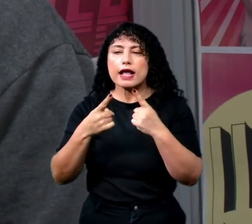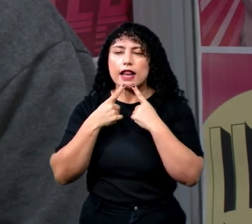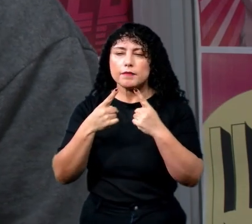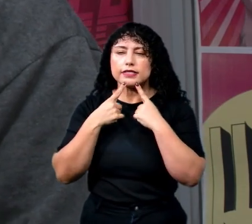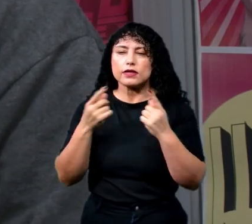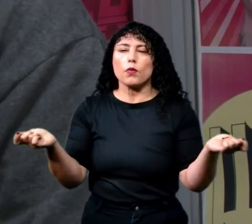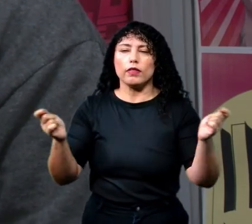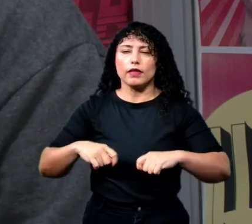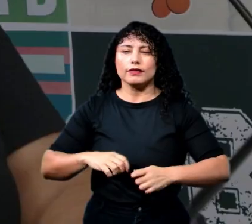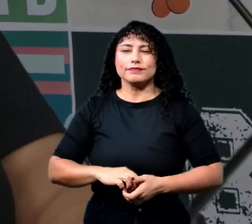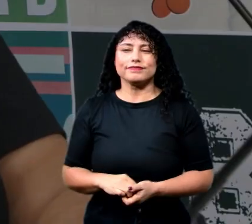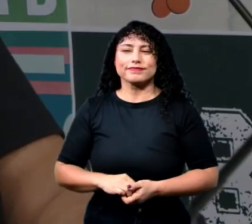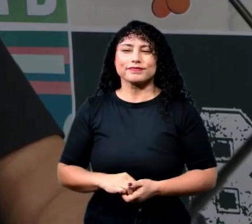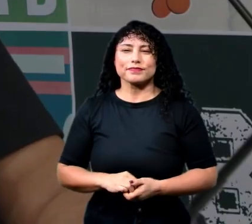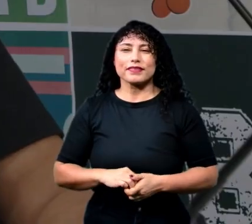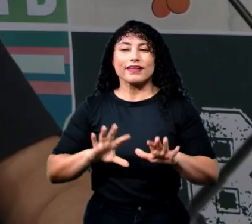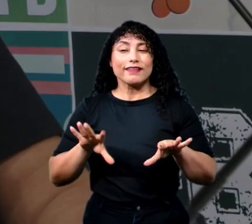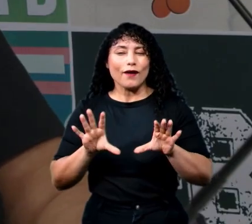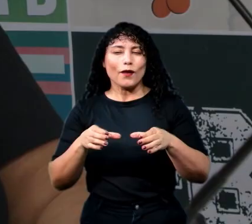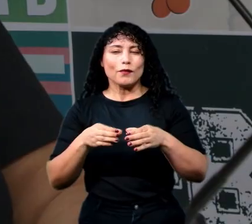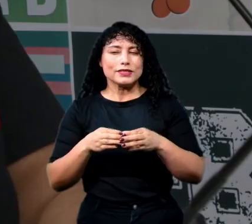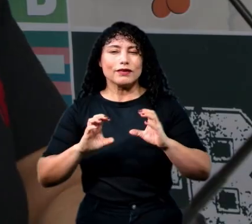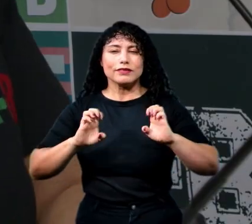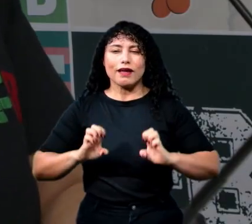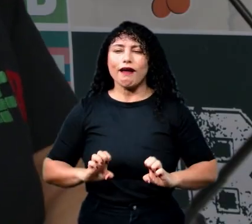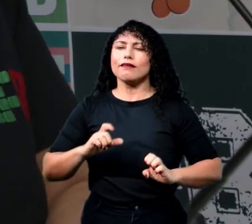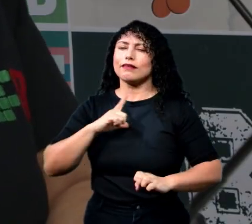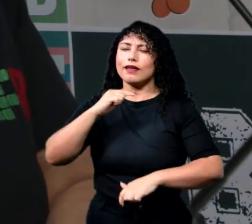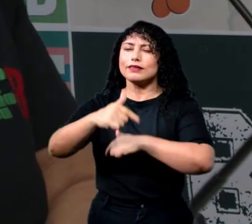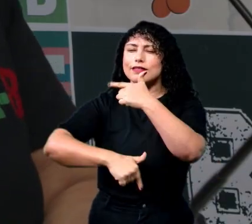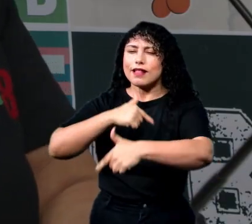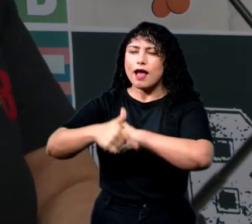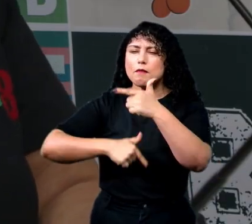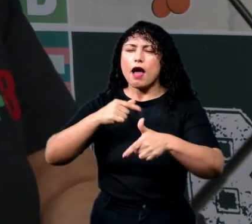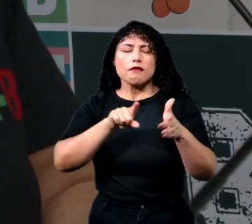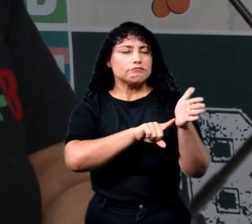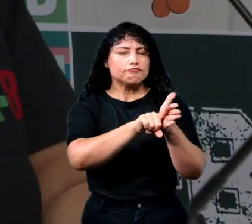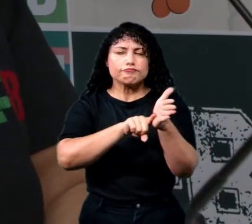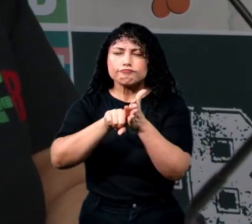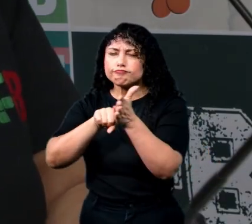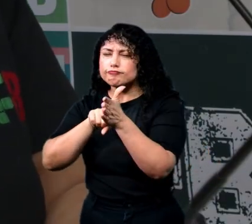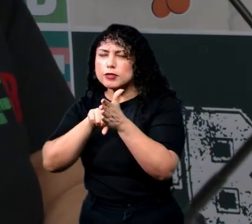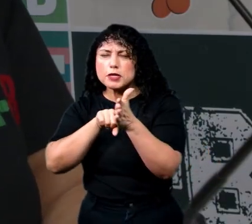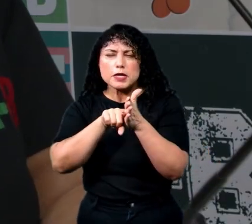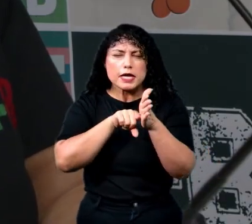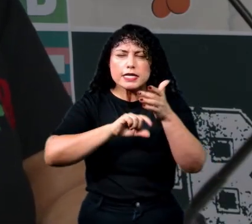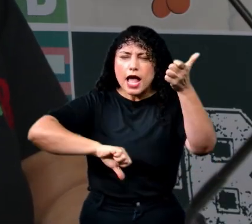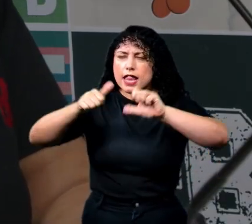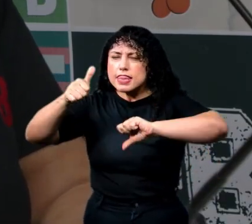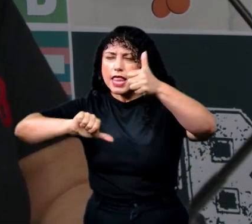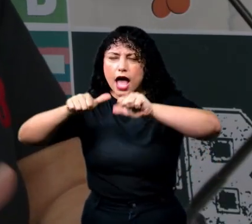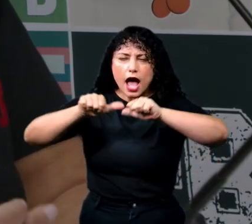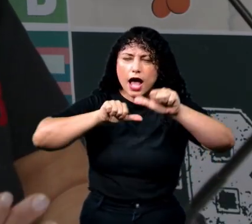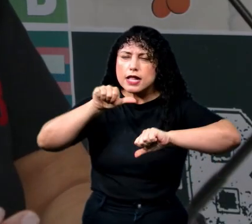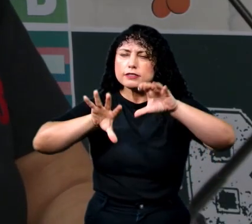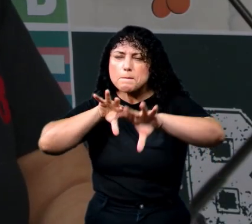né? Então, a comissão tem todo esse trabalho, né, de apuração, de levantamento, de análise,